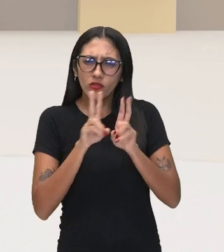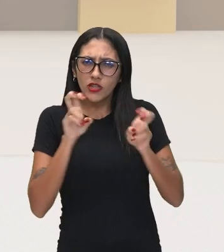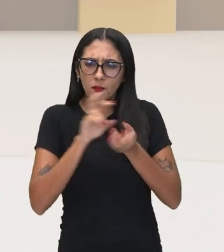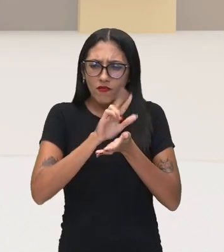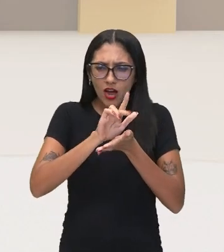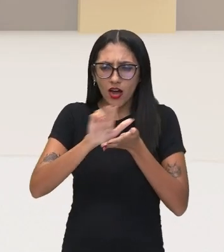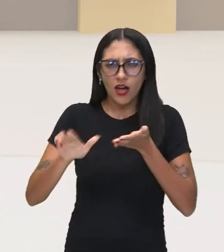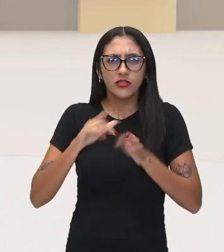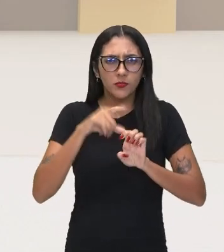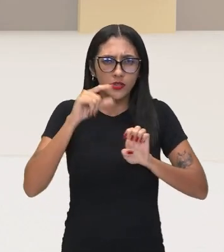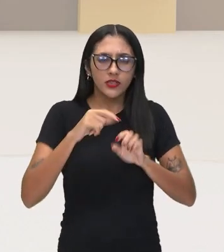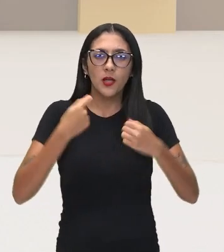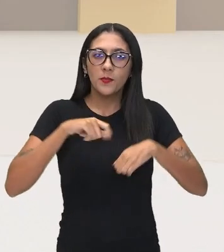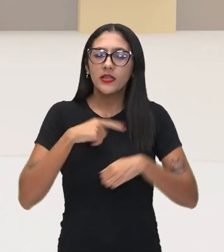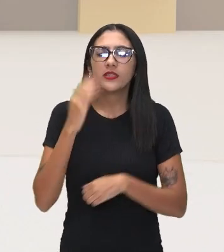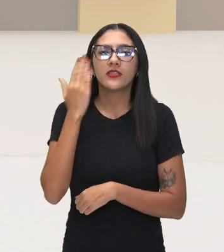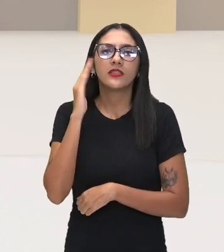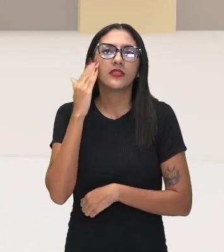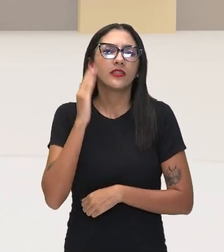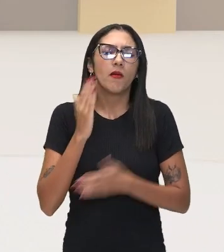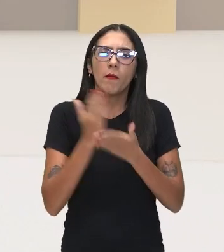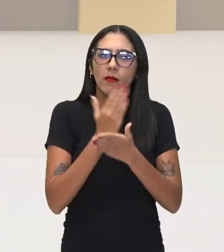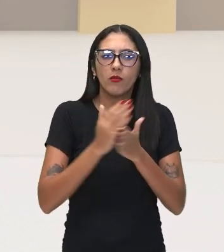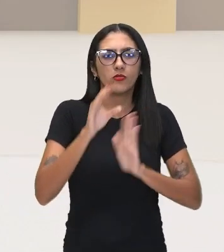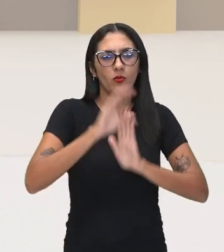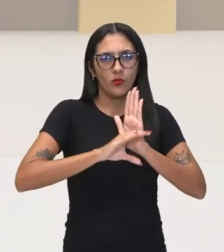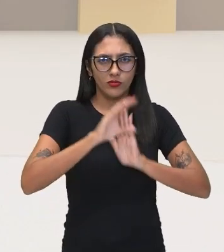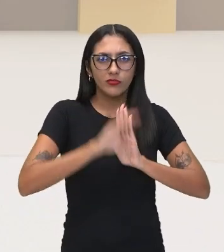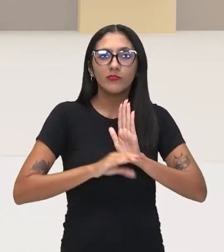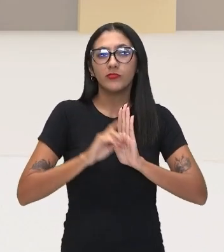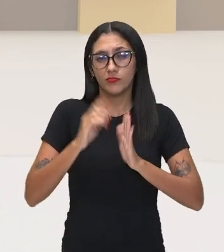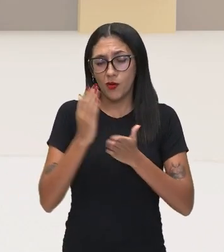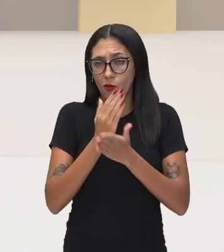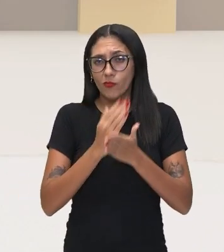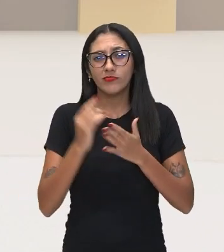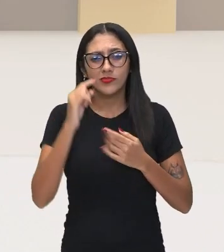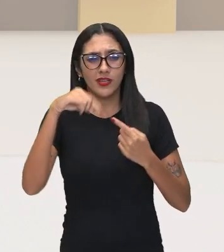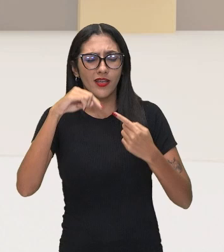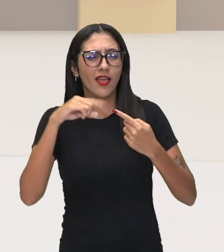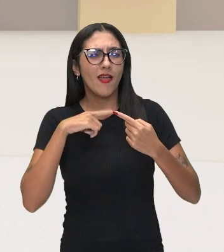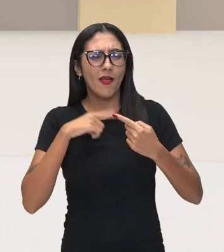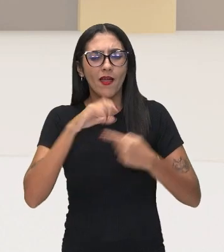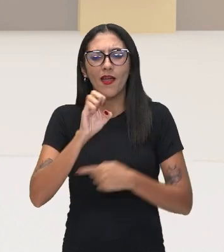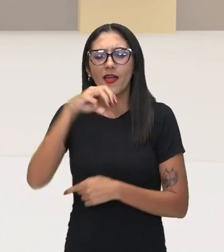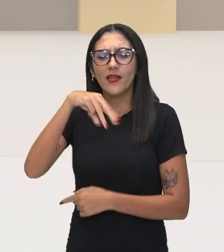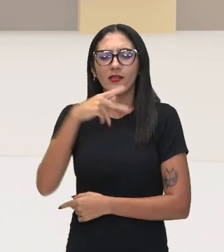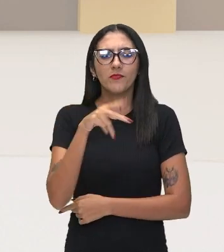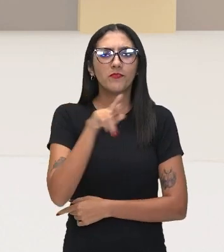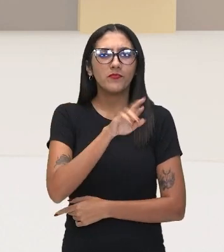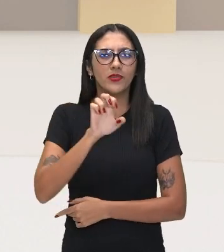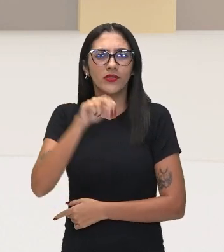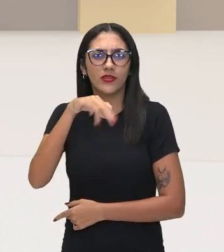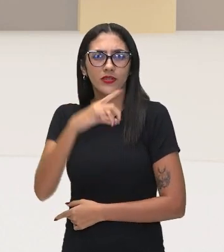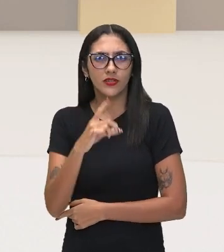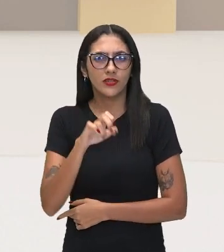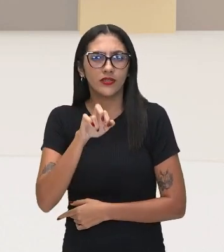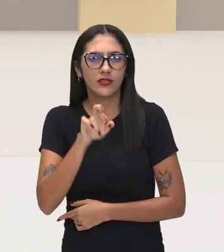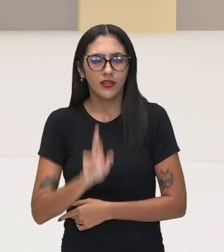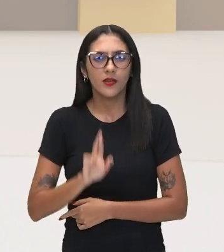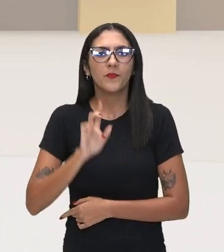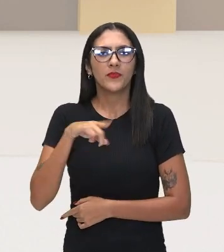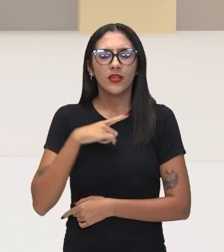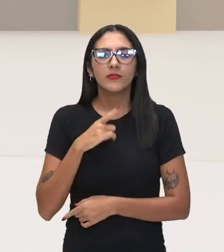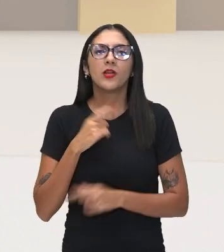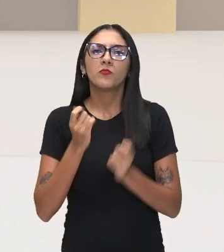saber alguns conceitos. E o primeiro deles é justamente esse, né? Empreender. Que empreender ele vai incluir aí abrir